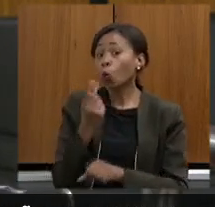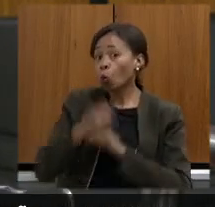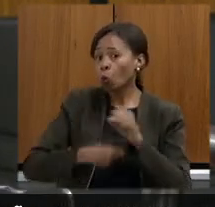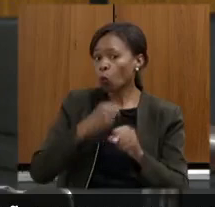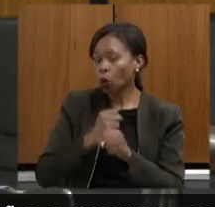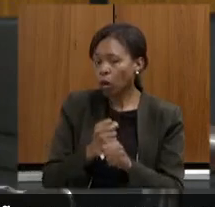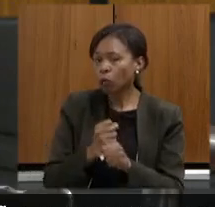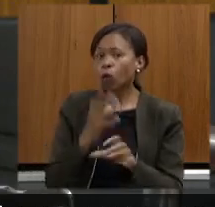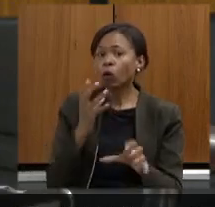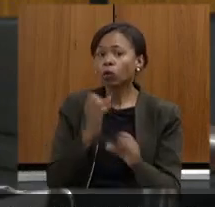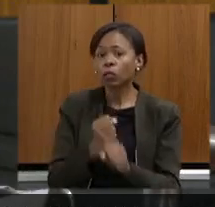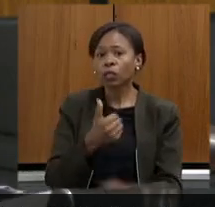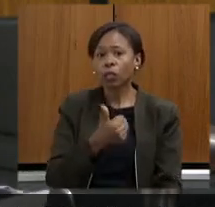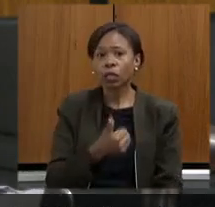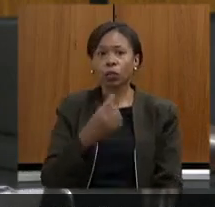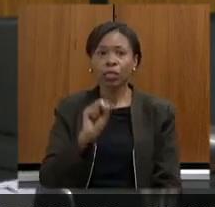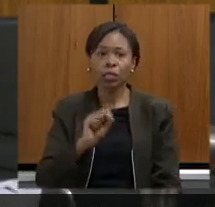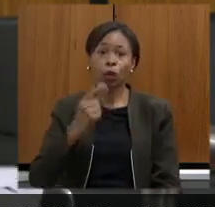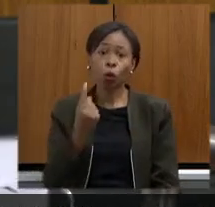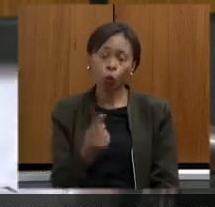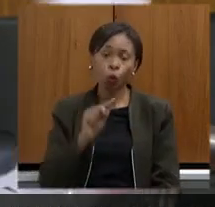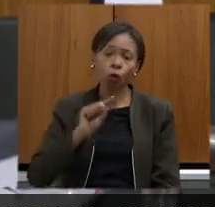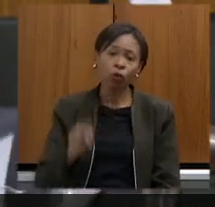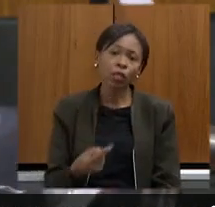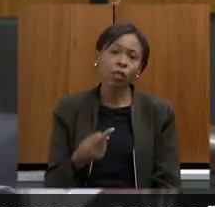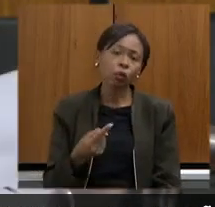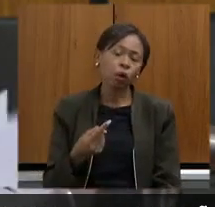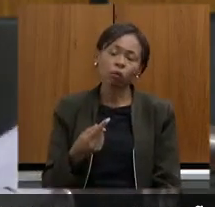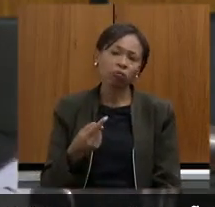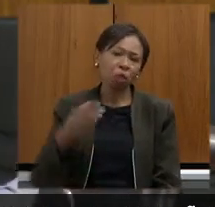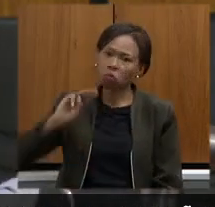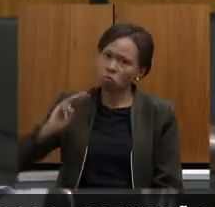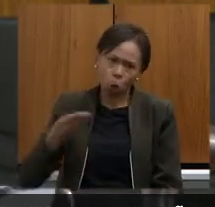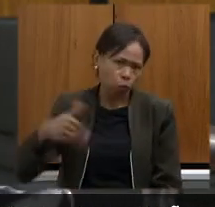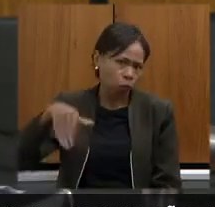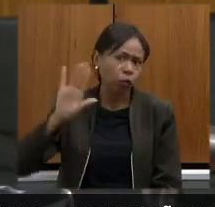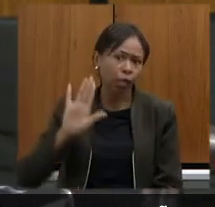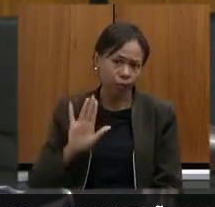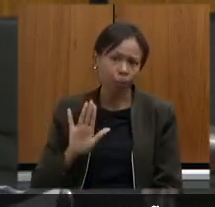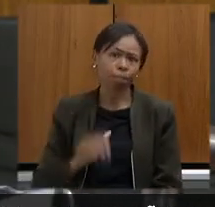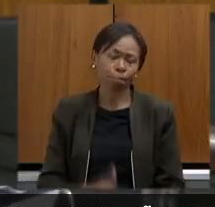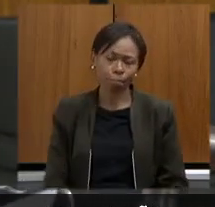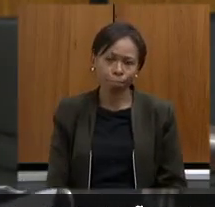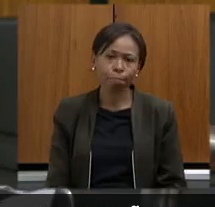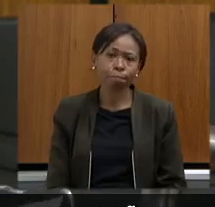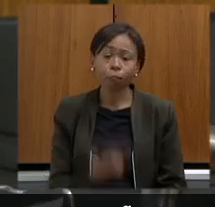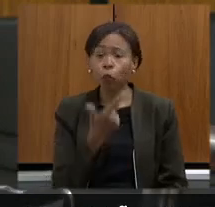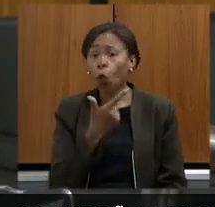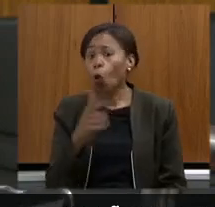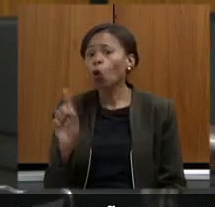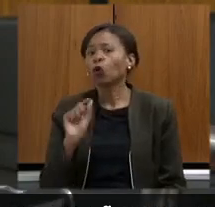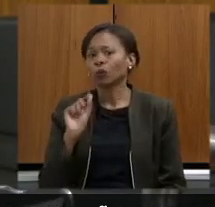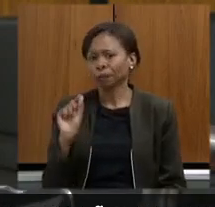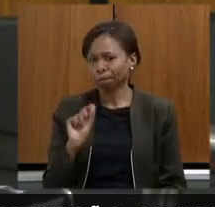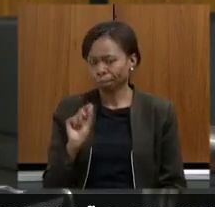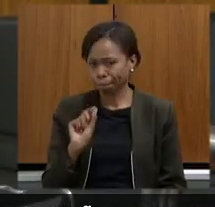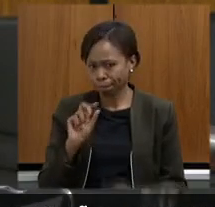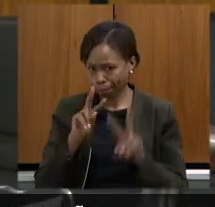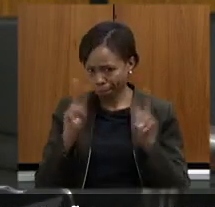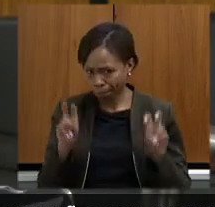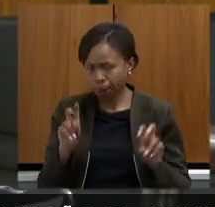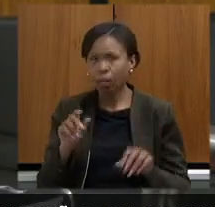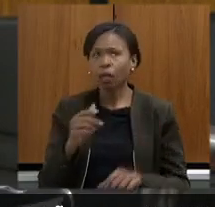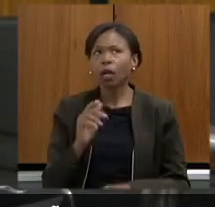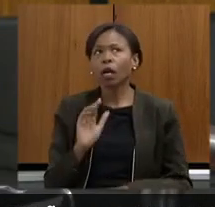180 com 36 milhões de reais em e a outra questão diz respeito ao nosso último Assembleia fiscalize